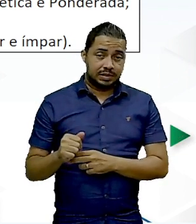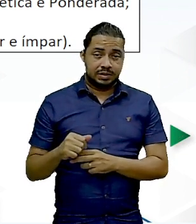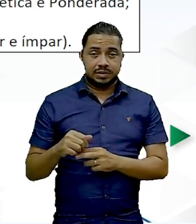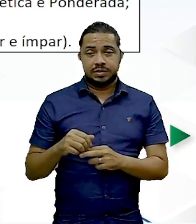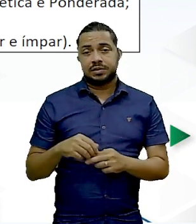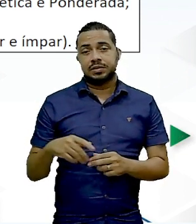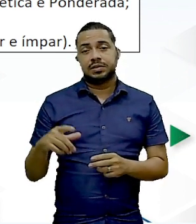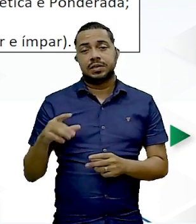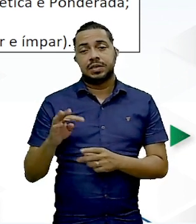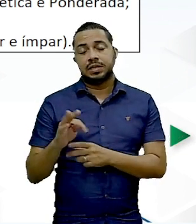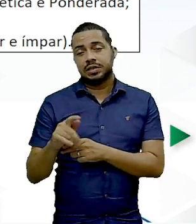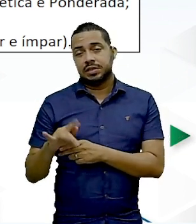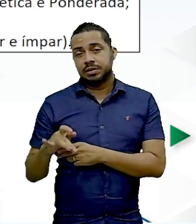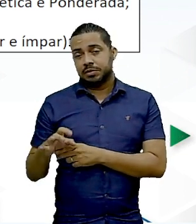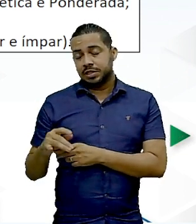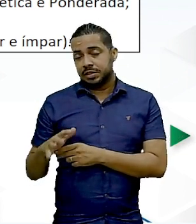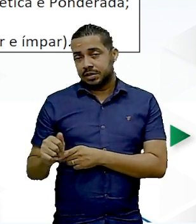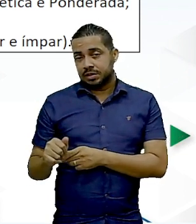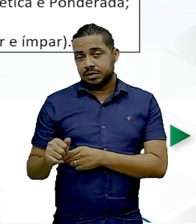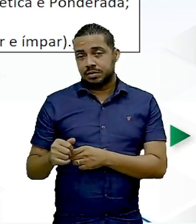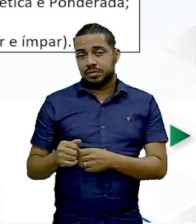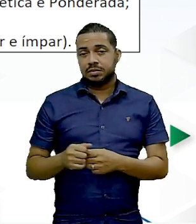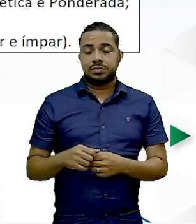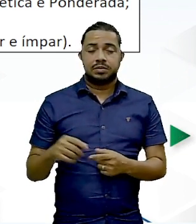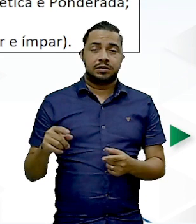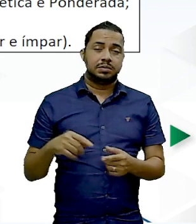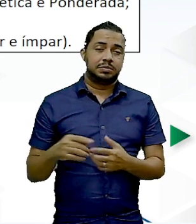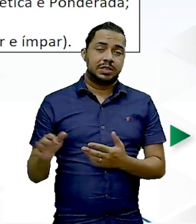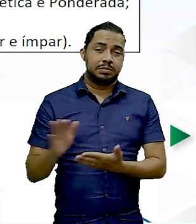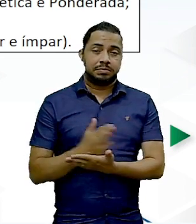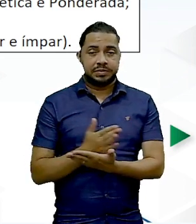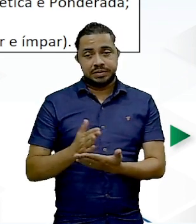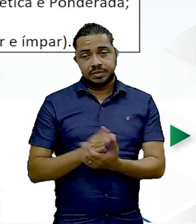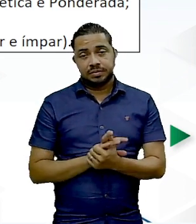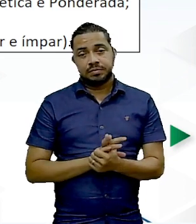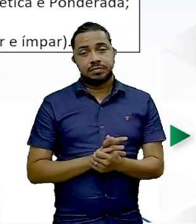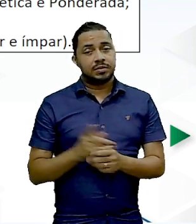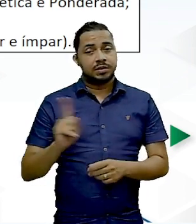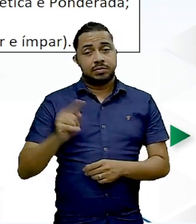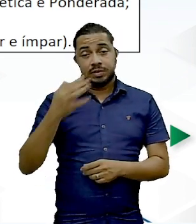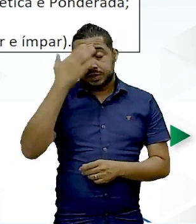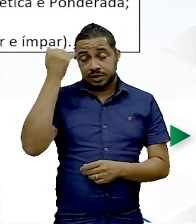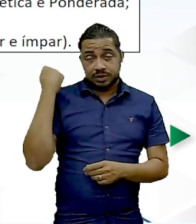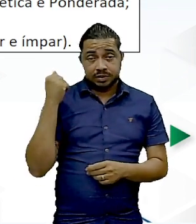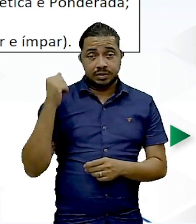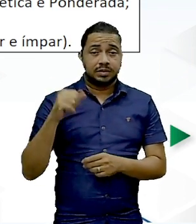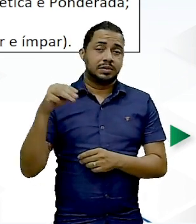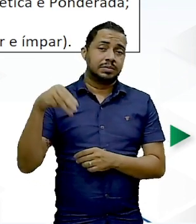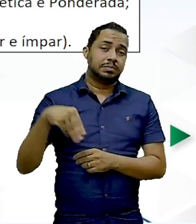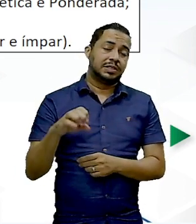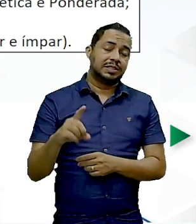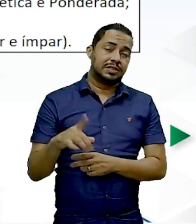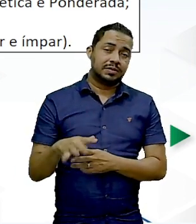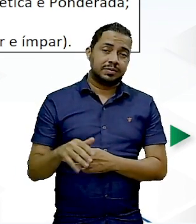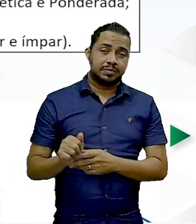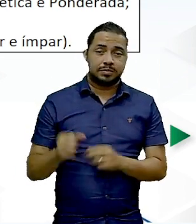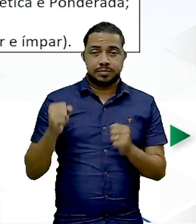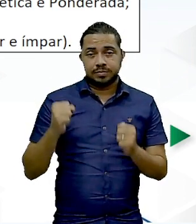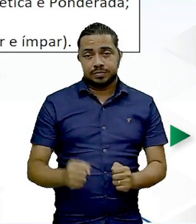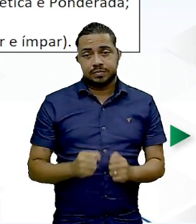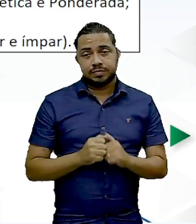média aritmética ponderada, moda e a mediana. E não esquece, por favor, a mediana ela pode